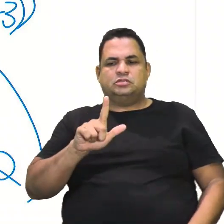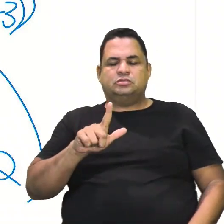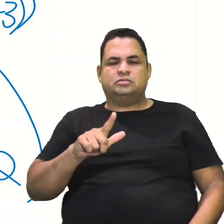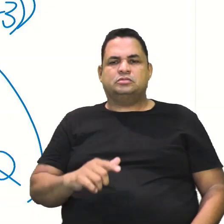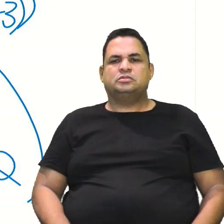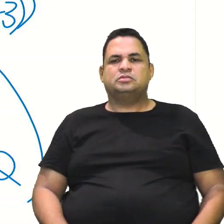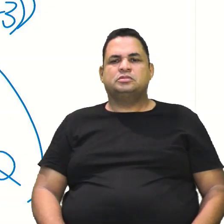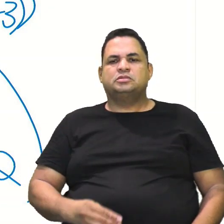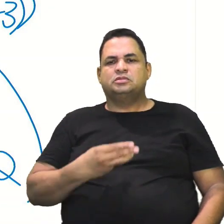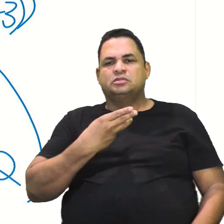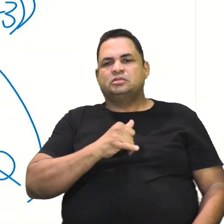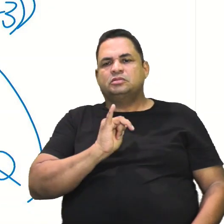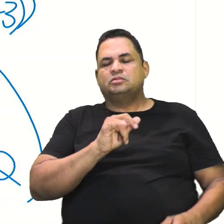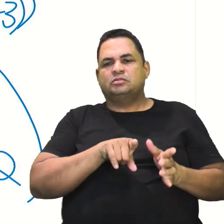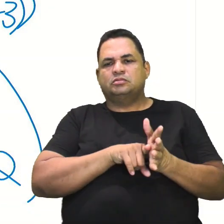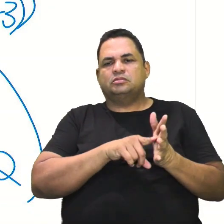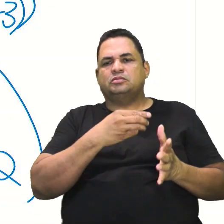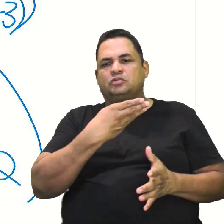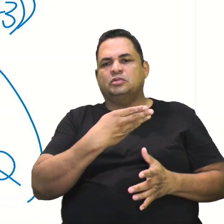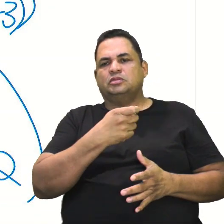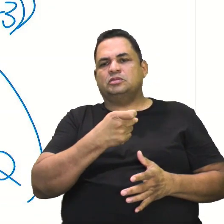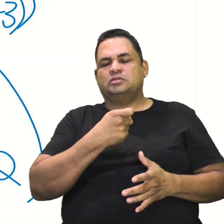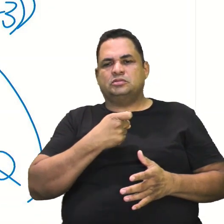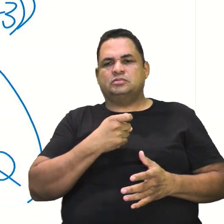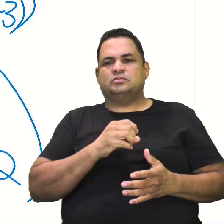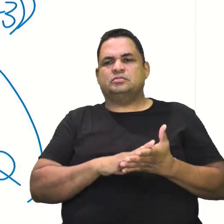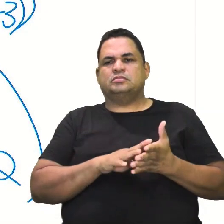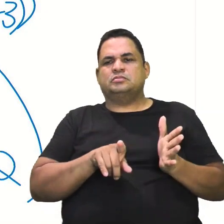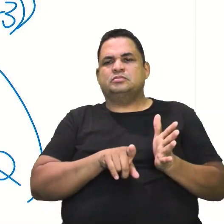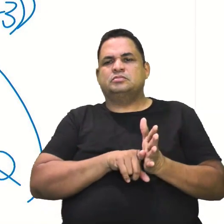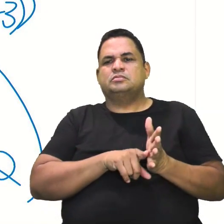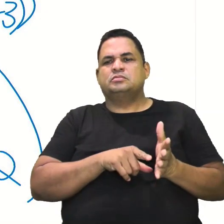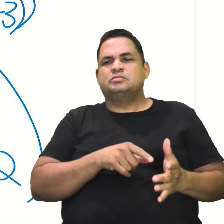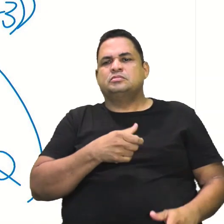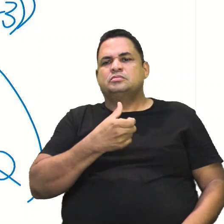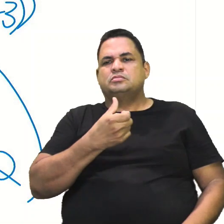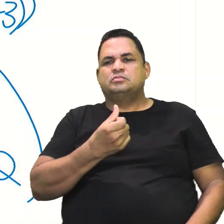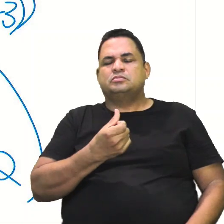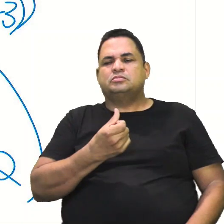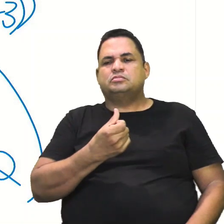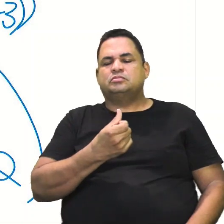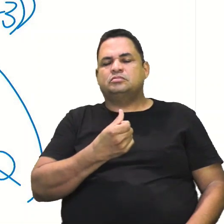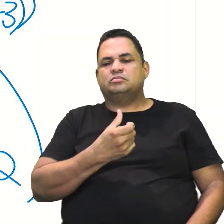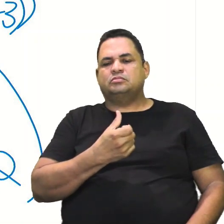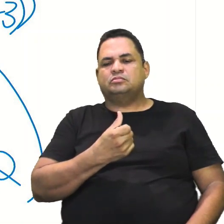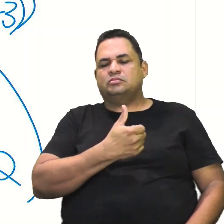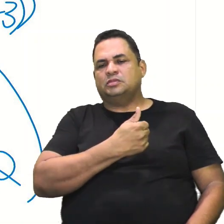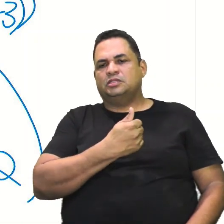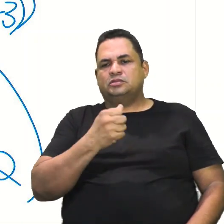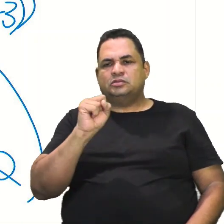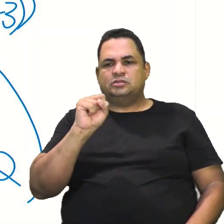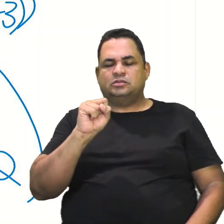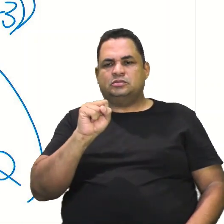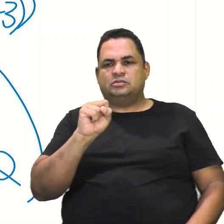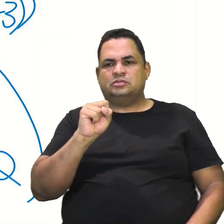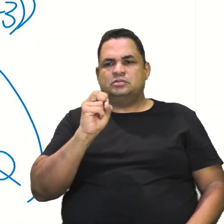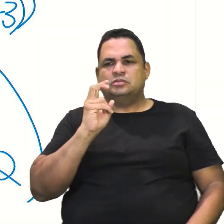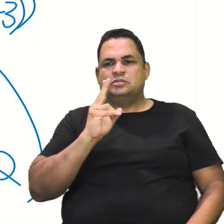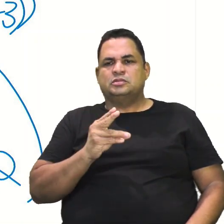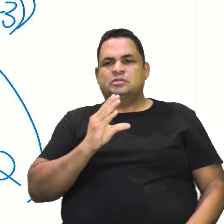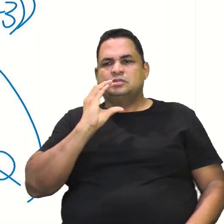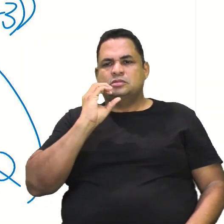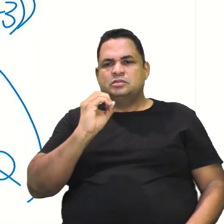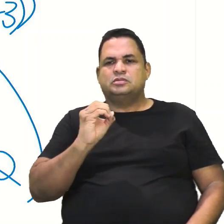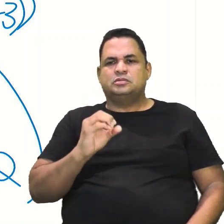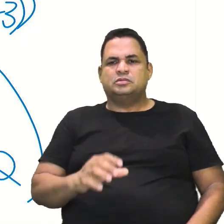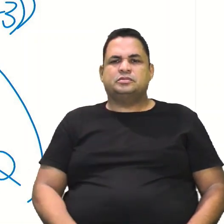3y menos 4x menos 6 com menos 12? Menos 18. Menos 18